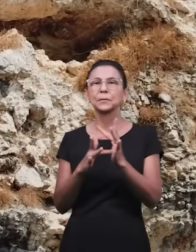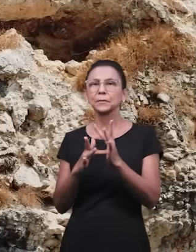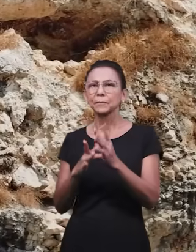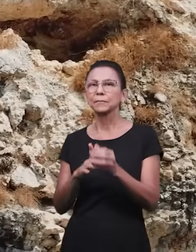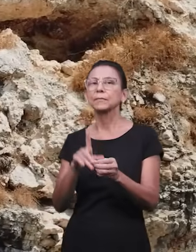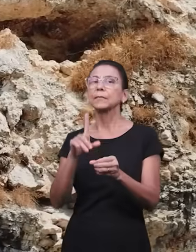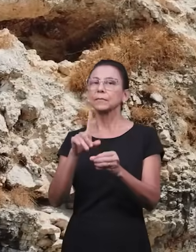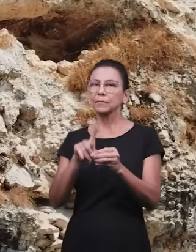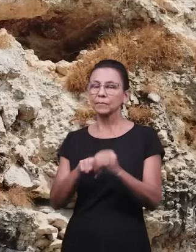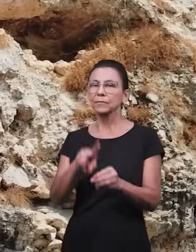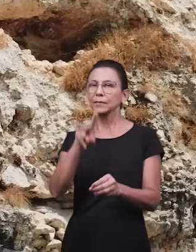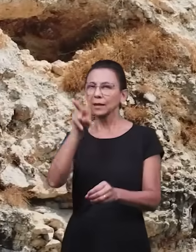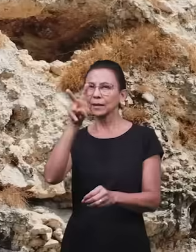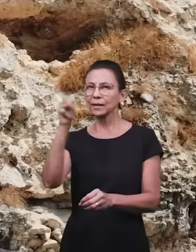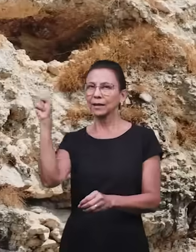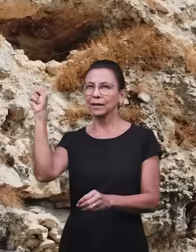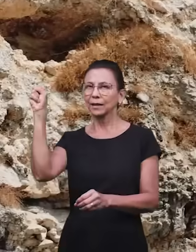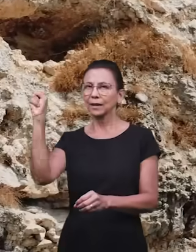Jesus